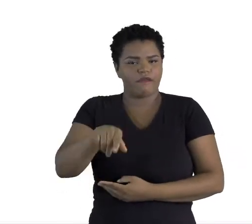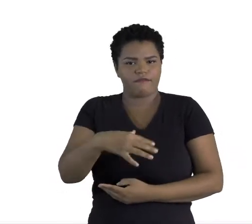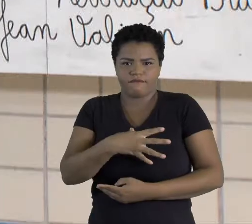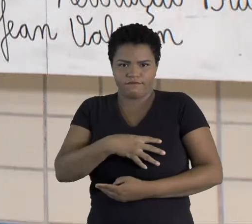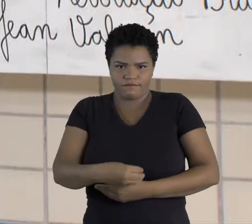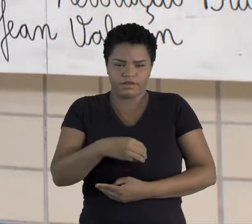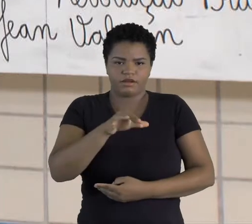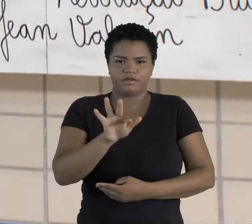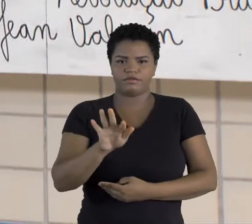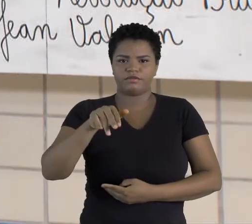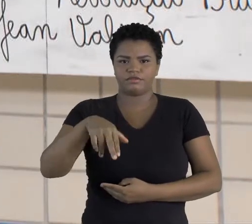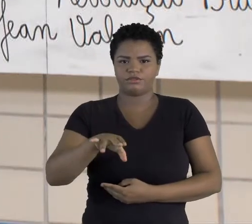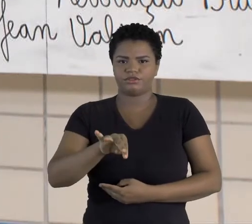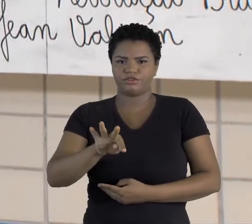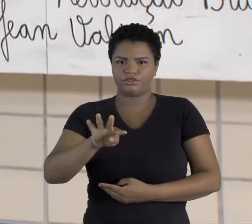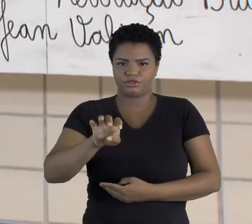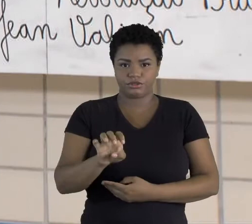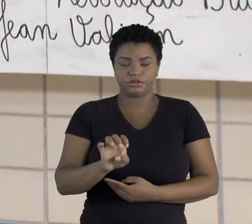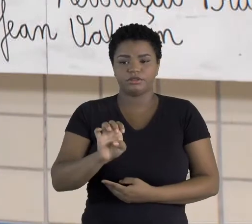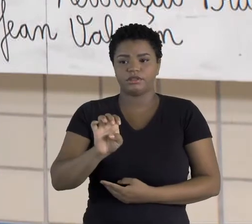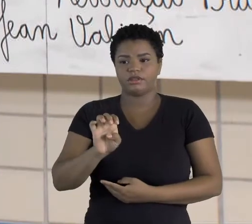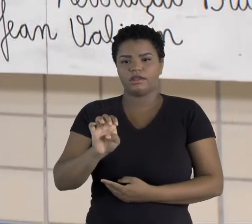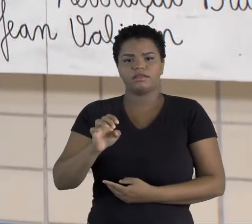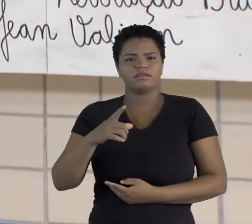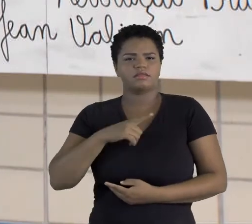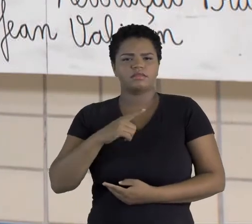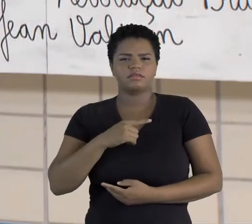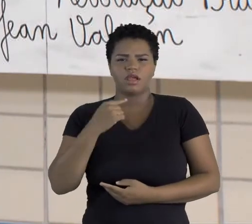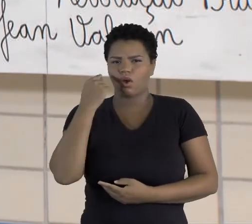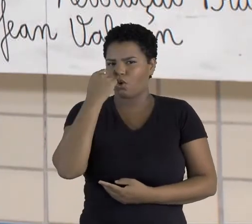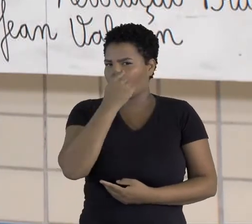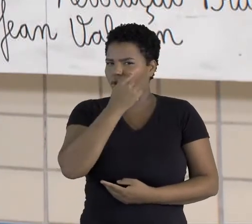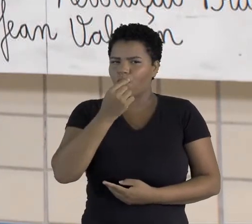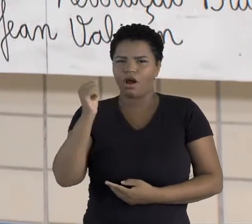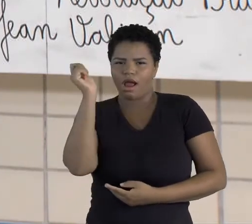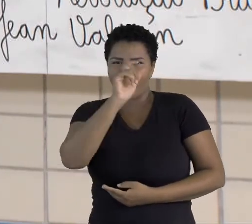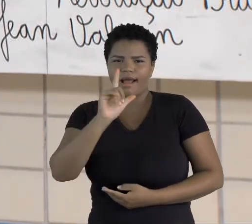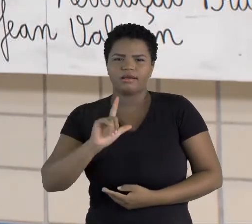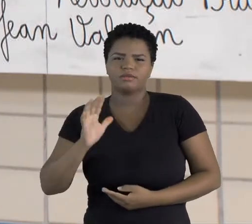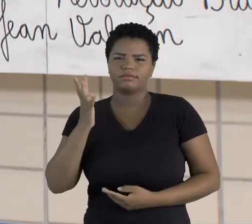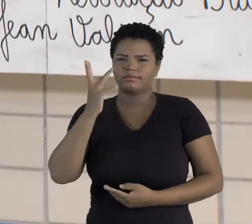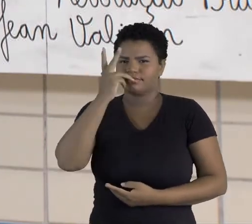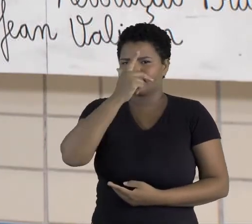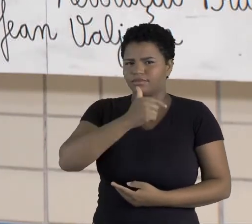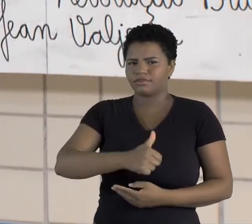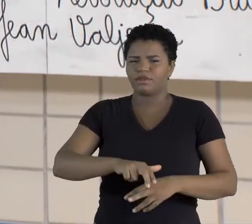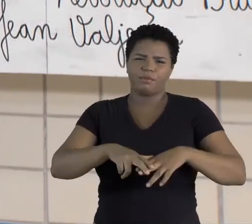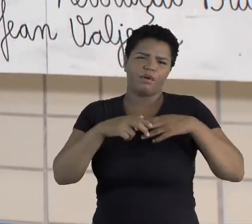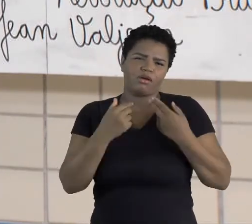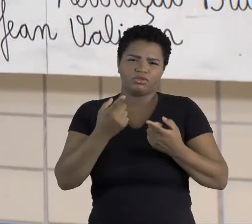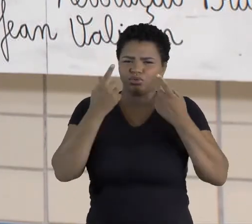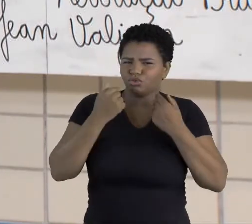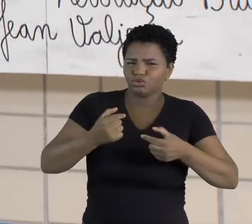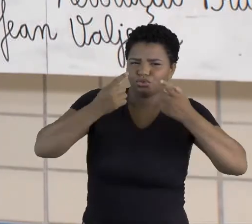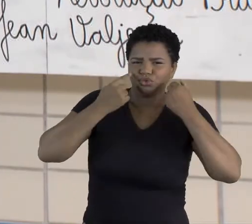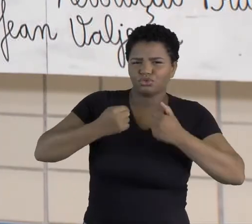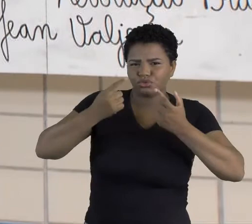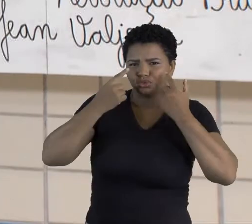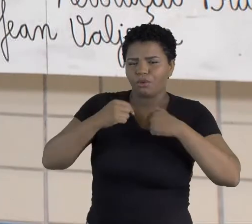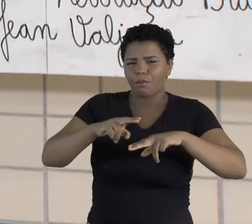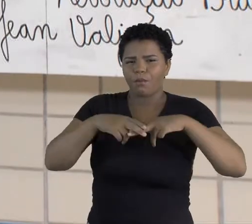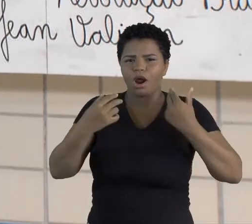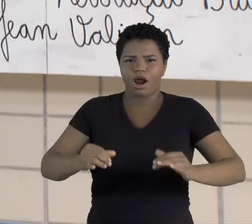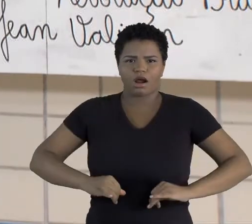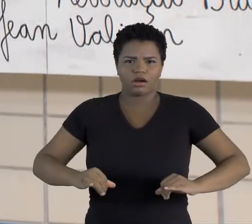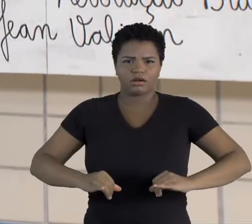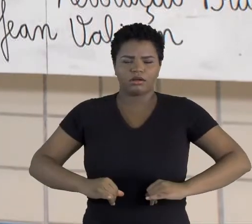Fantine, que ela tinha belos olhos azuis, porém de tanto chorar com o seu sofrimento, os mesmos